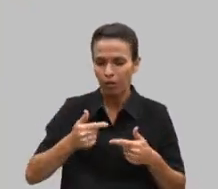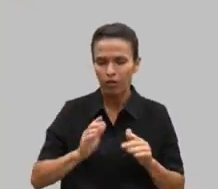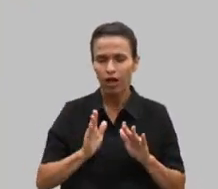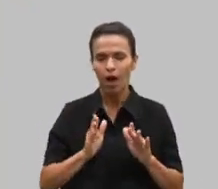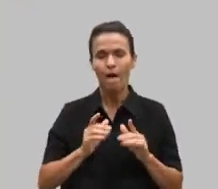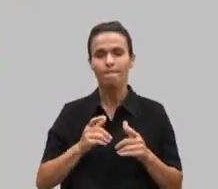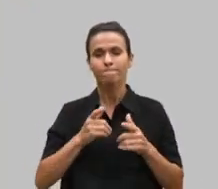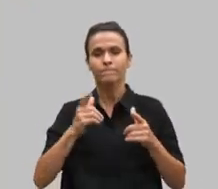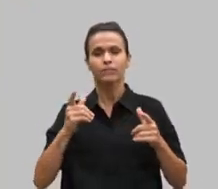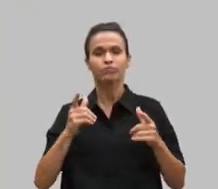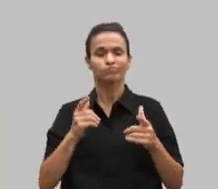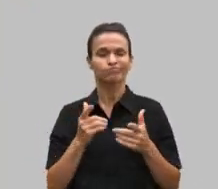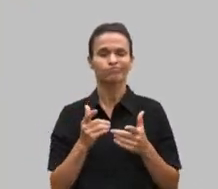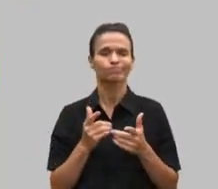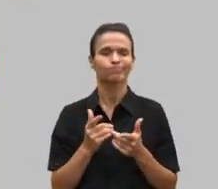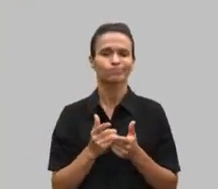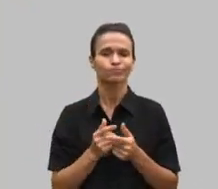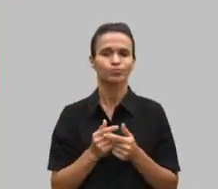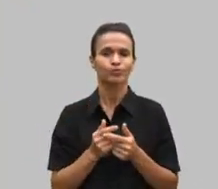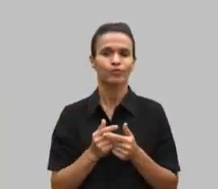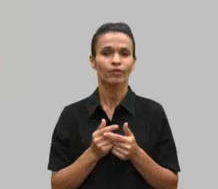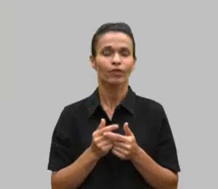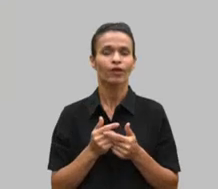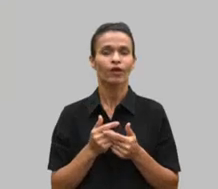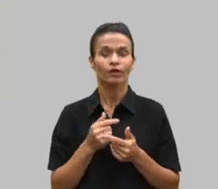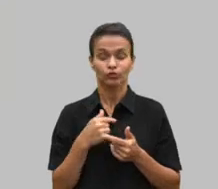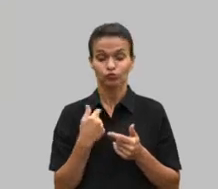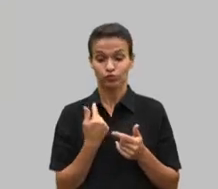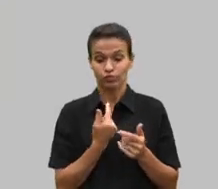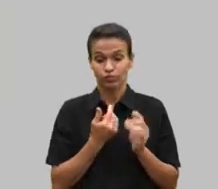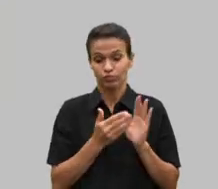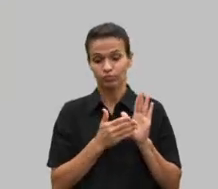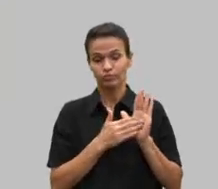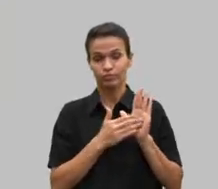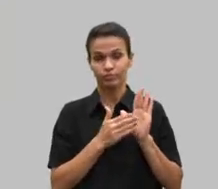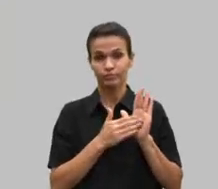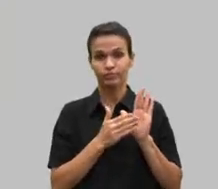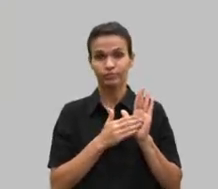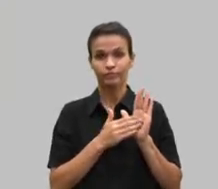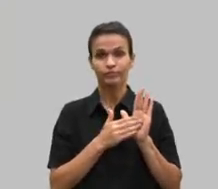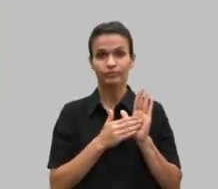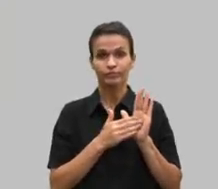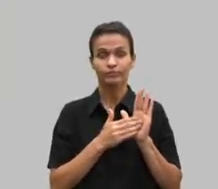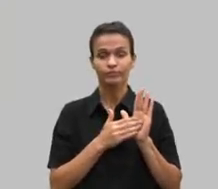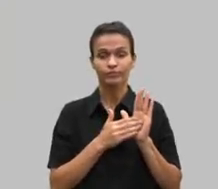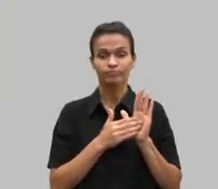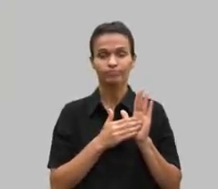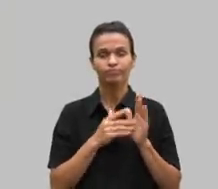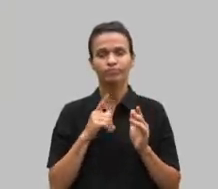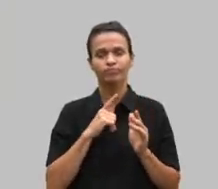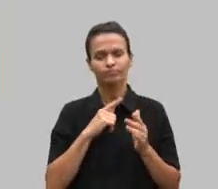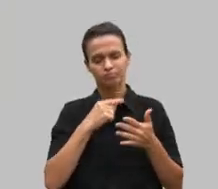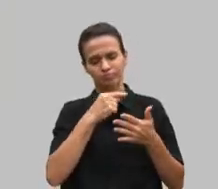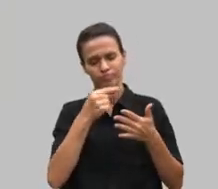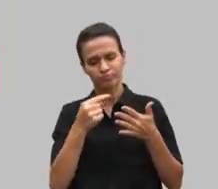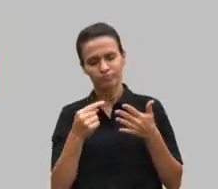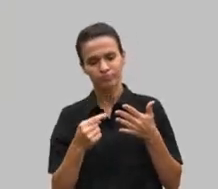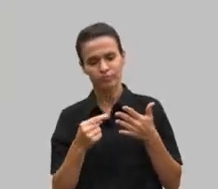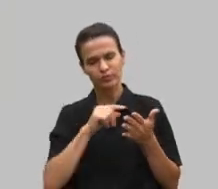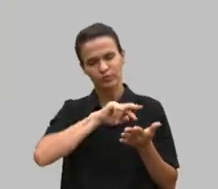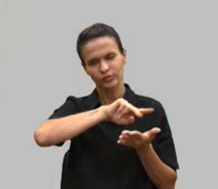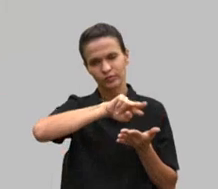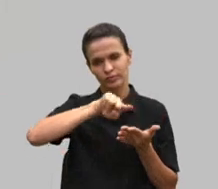absoluta e as nossas propostas elas envolvem uma série de diferentes temas